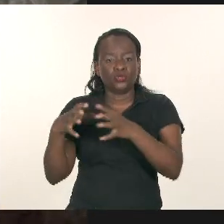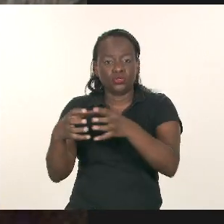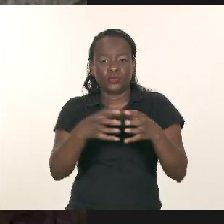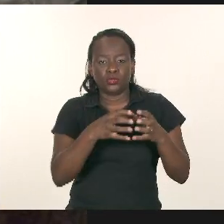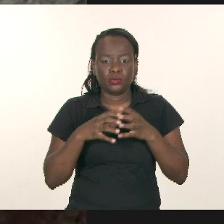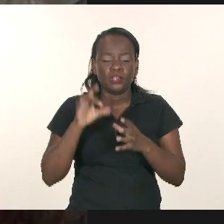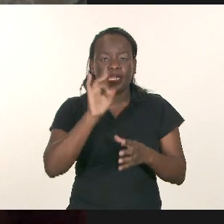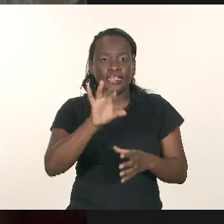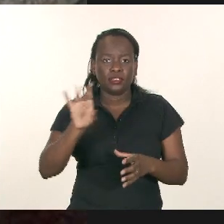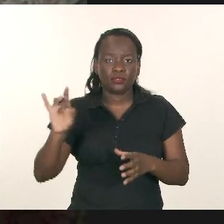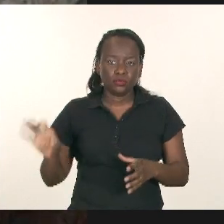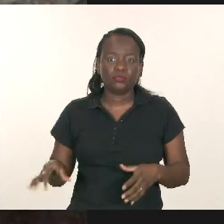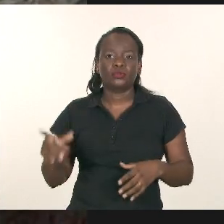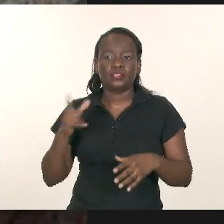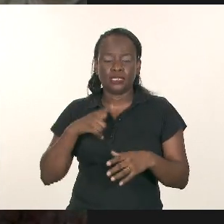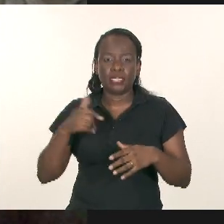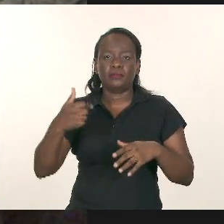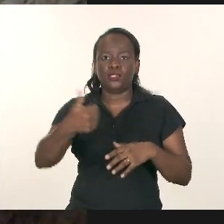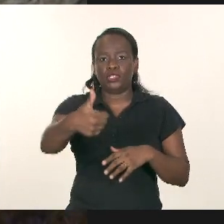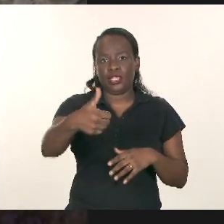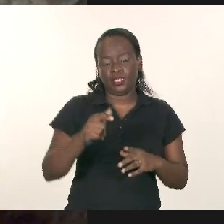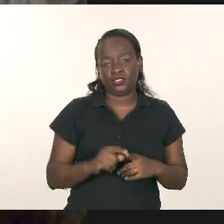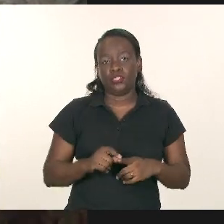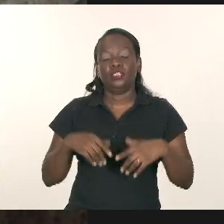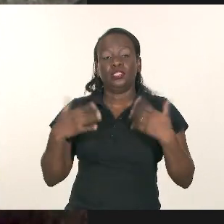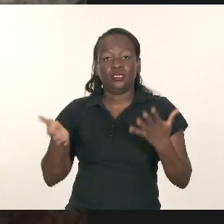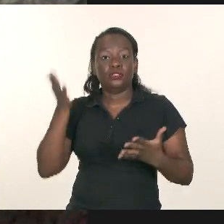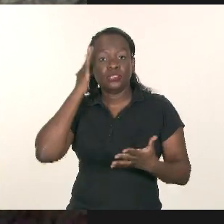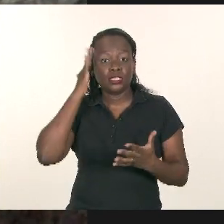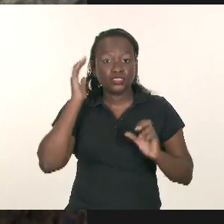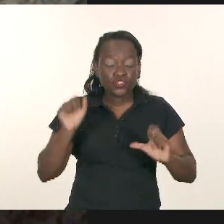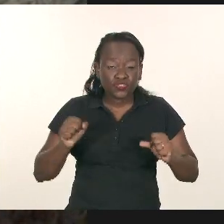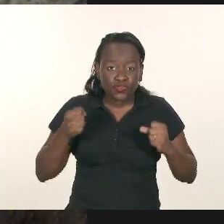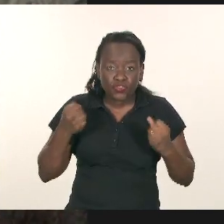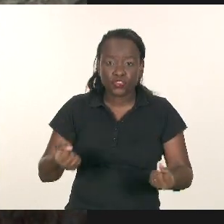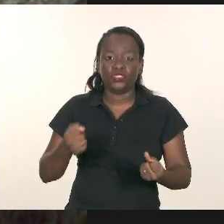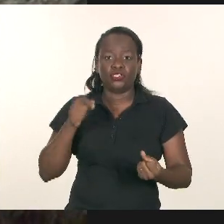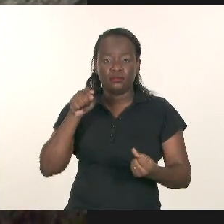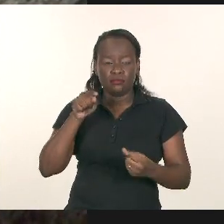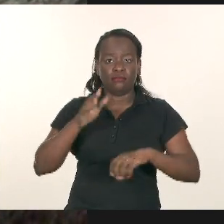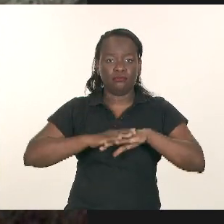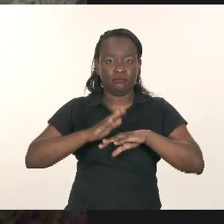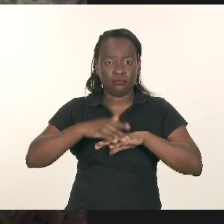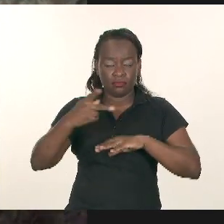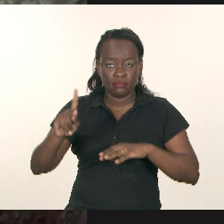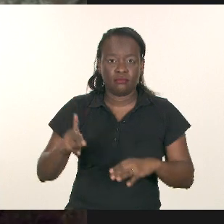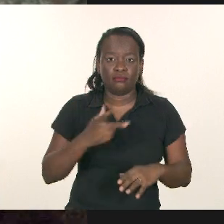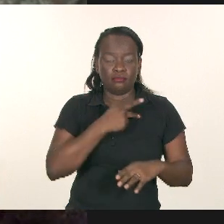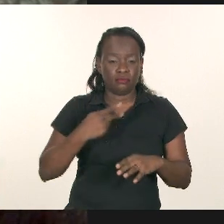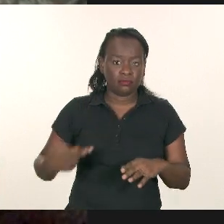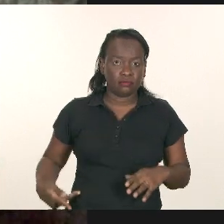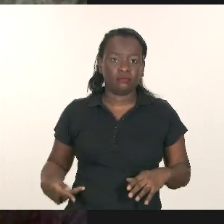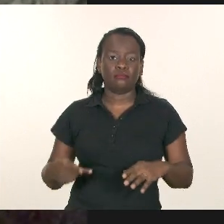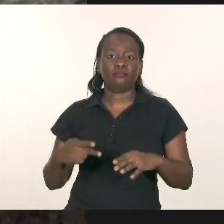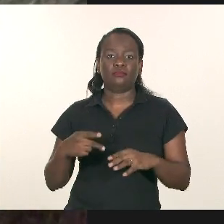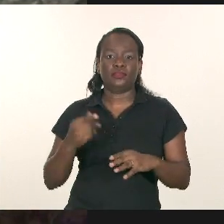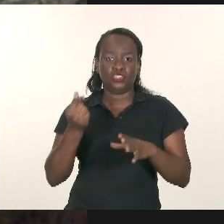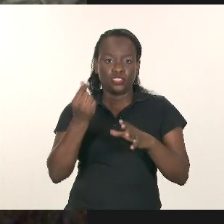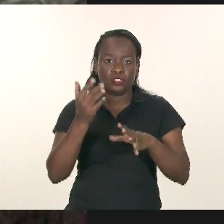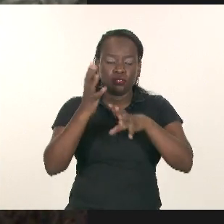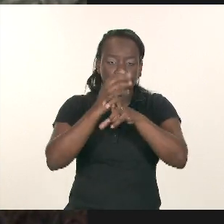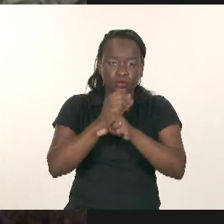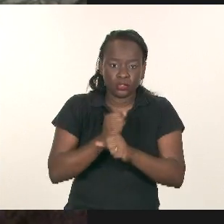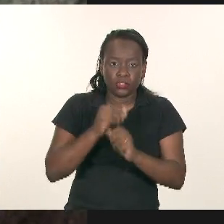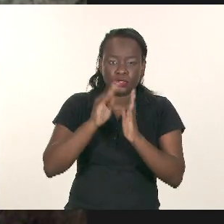que realmente tem essa prioridade. Eu sei o esforço que foi feito por Vossa Excelência, senhor presidente, com o orçamento da